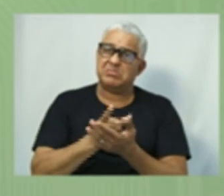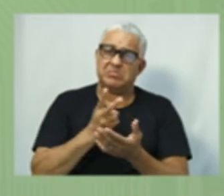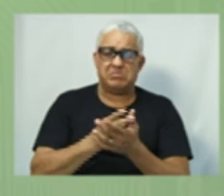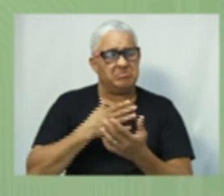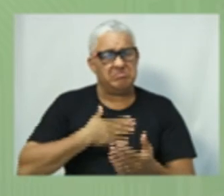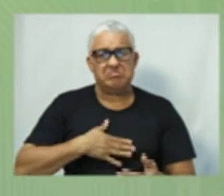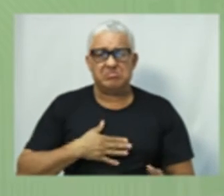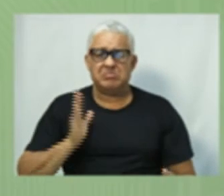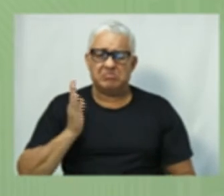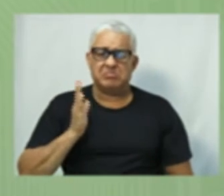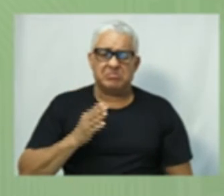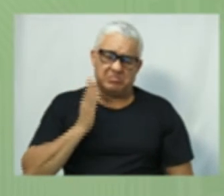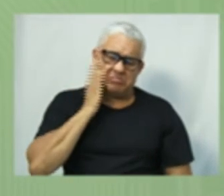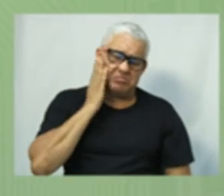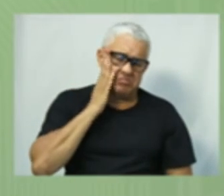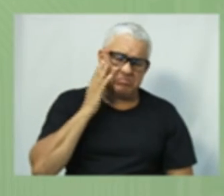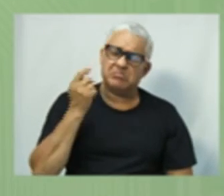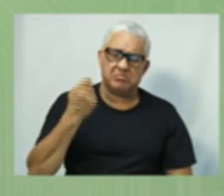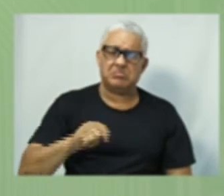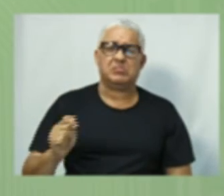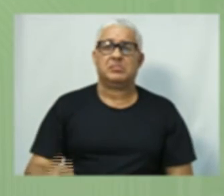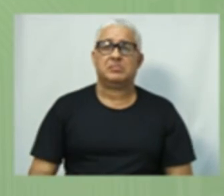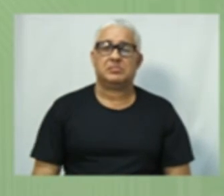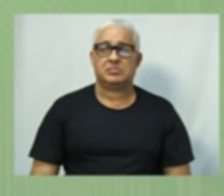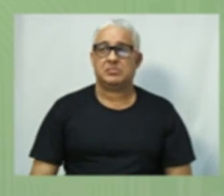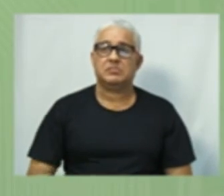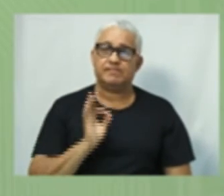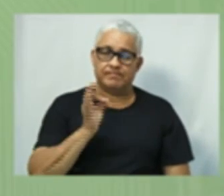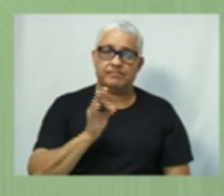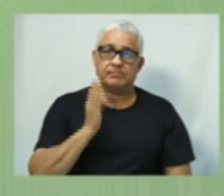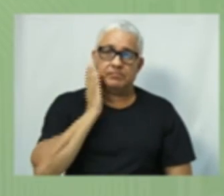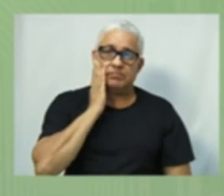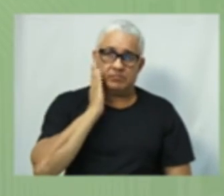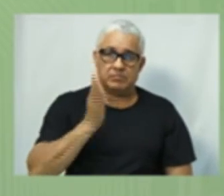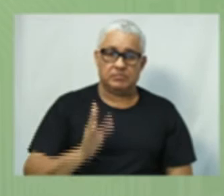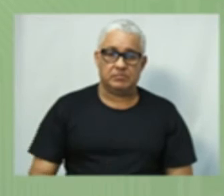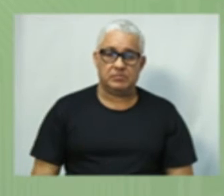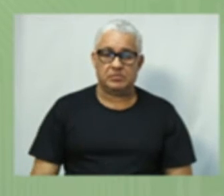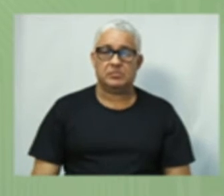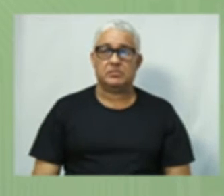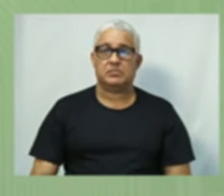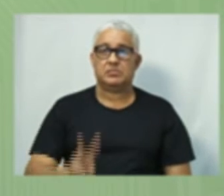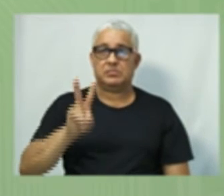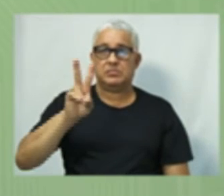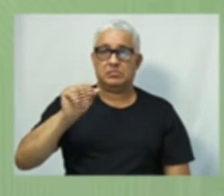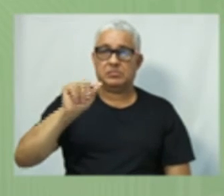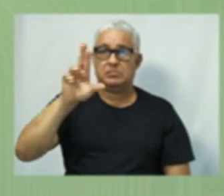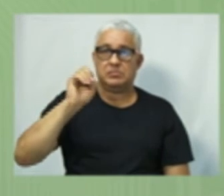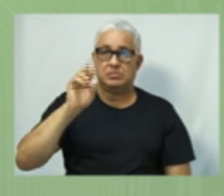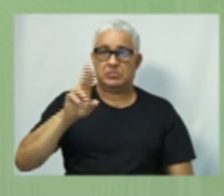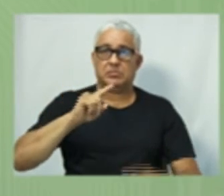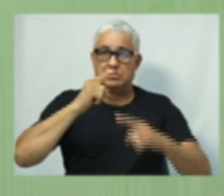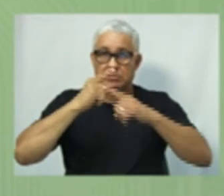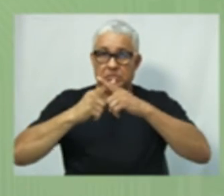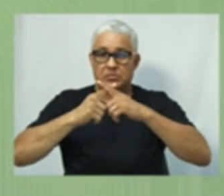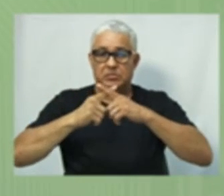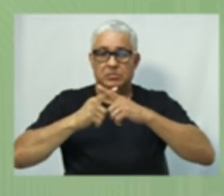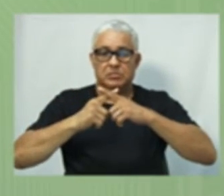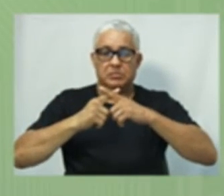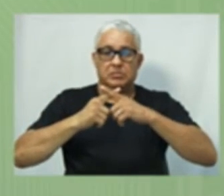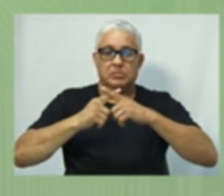aluno já falou, não, professor, eu já sei, não vai falar isso de novo. É isso mesmo, você já sabe. É só pegar o valor e multiplicar por quem?